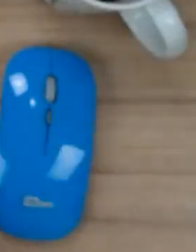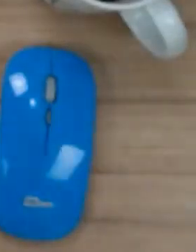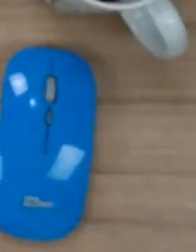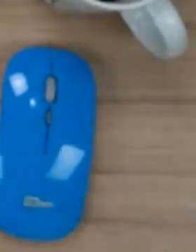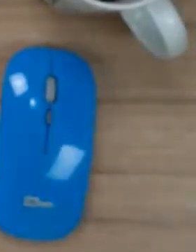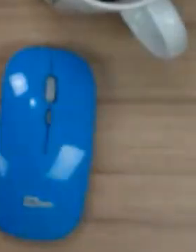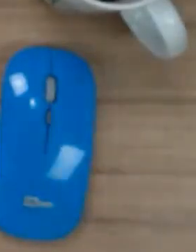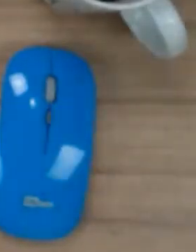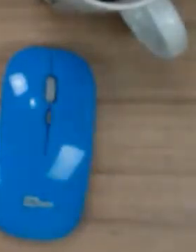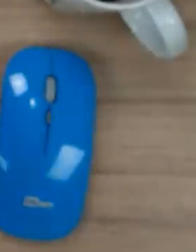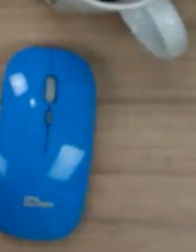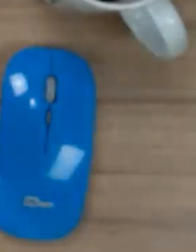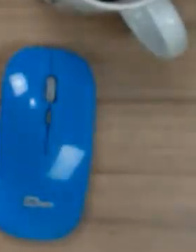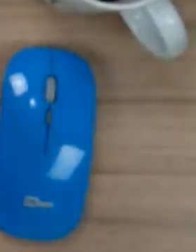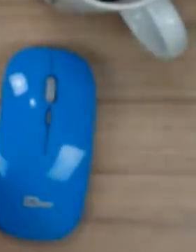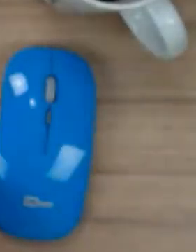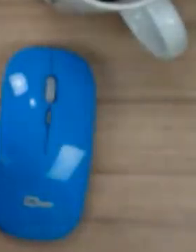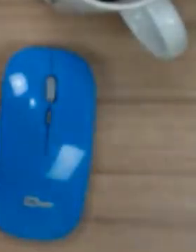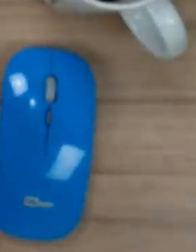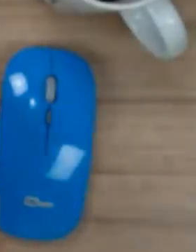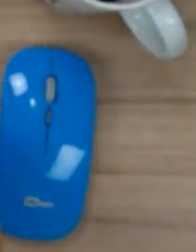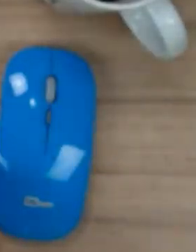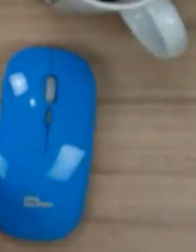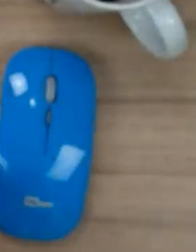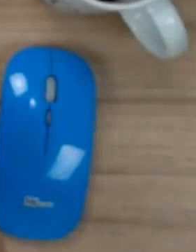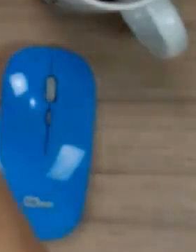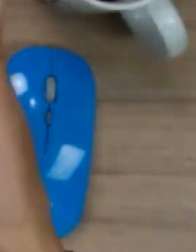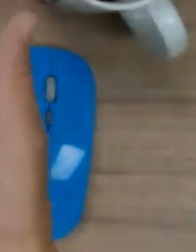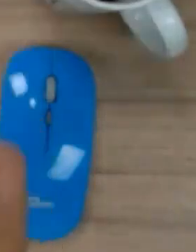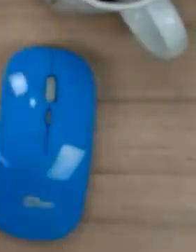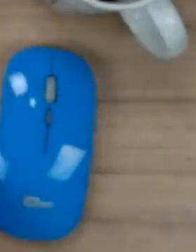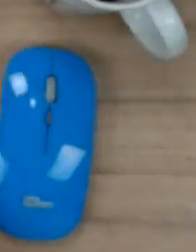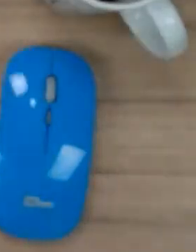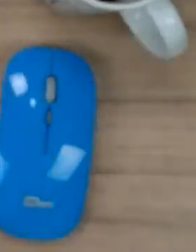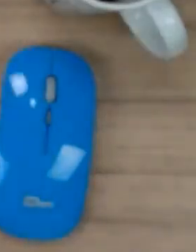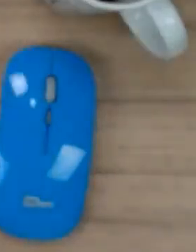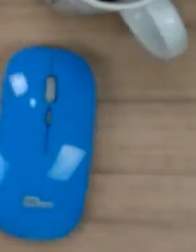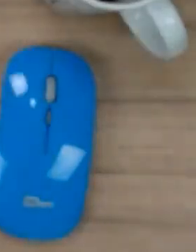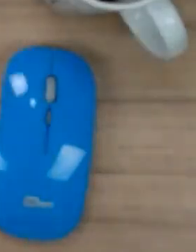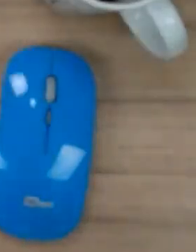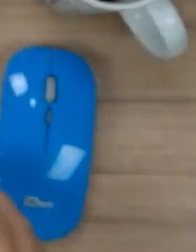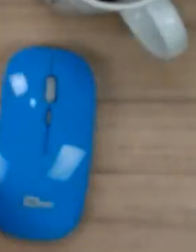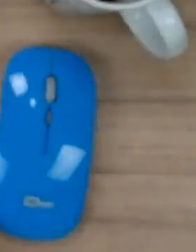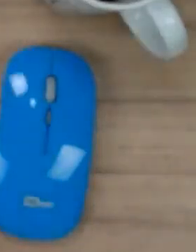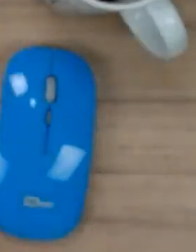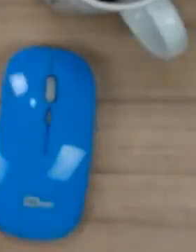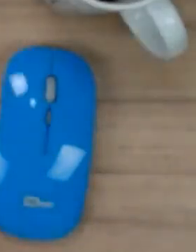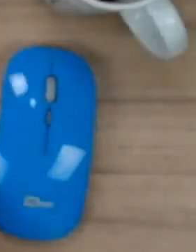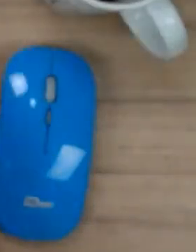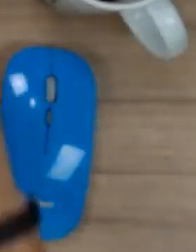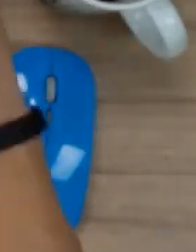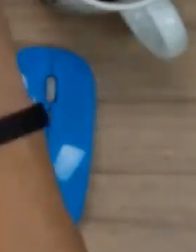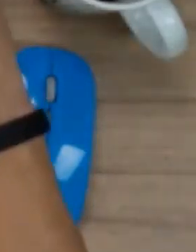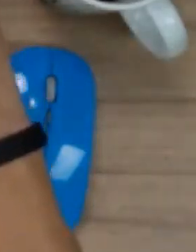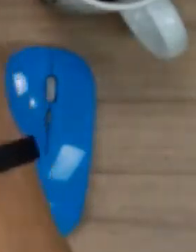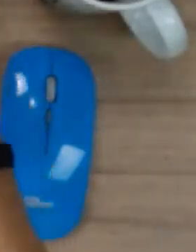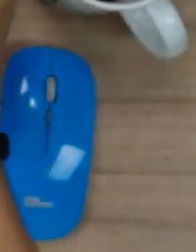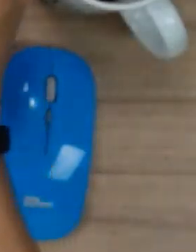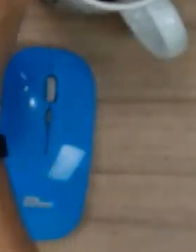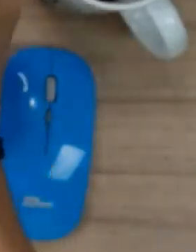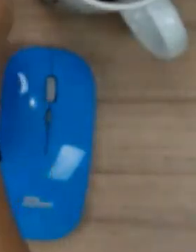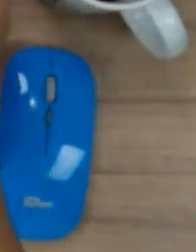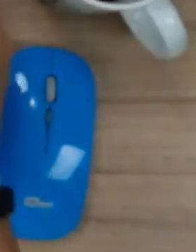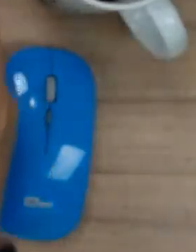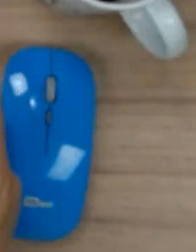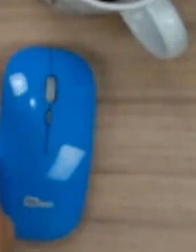aulas e a obedece aos princípios de Pareto firma e também diz de pomodoro beleza também